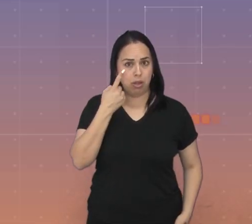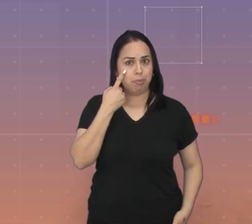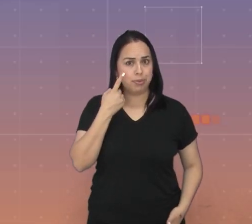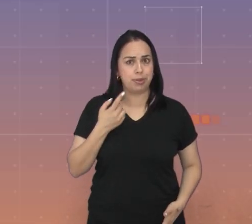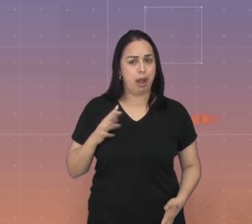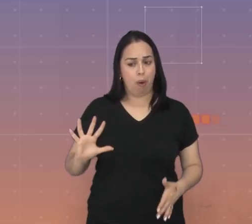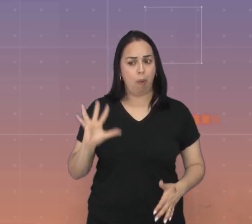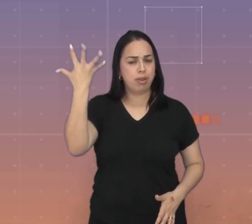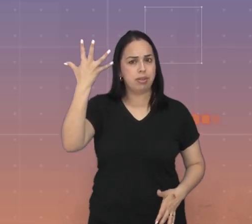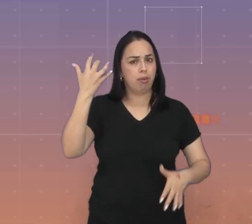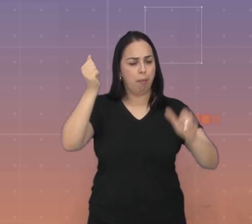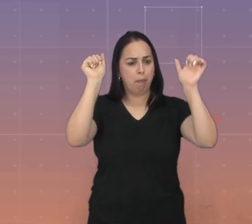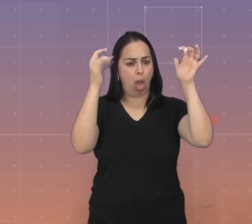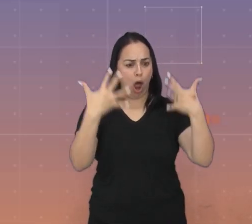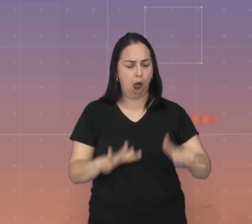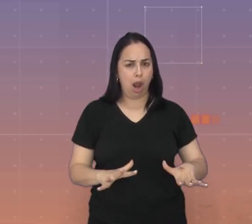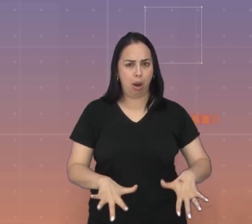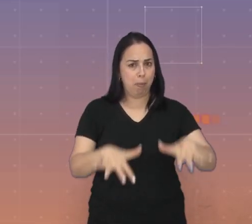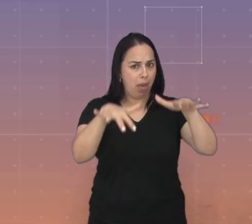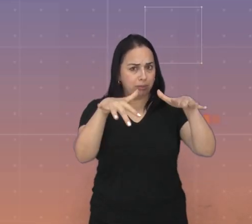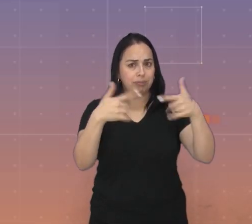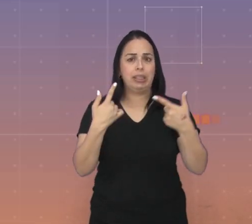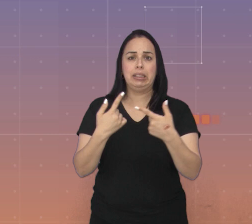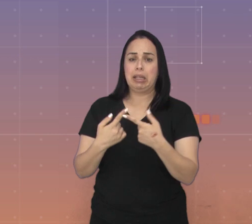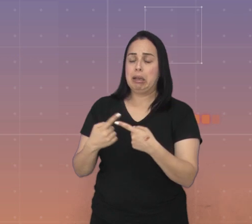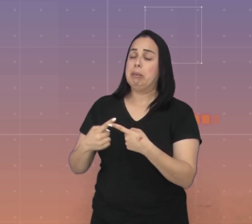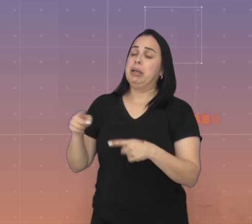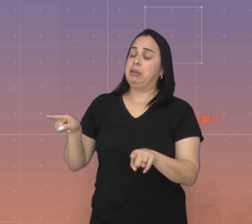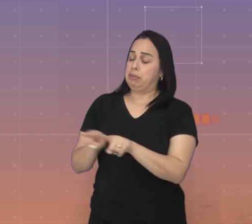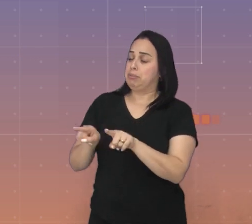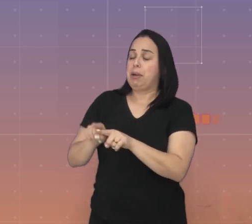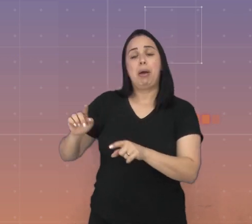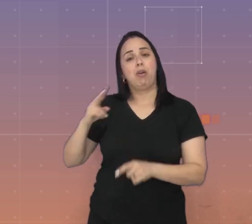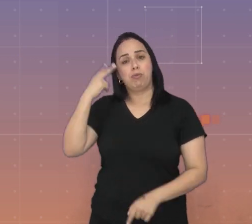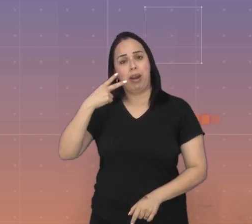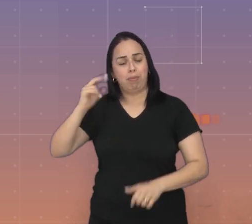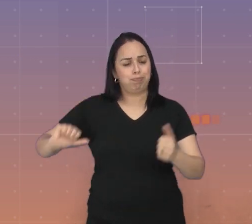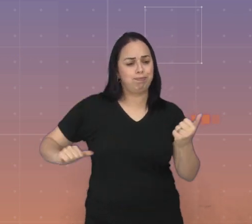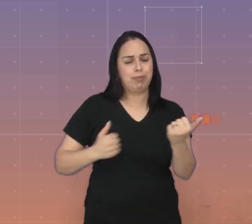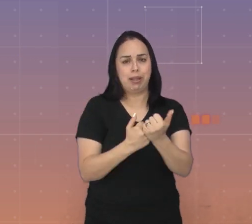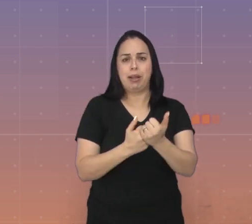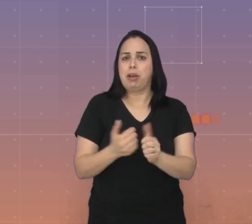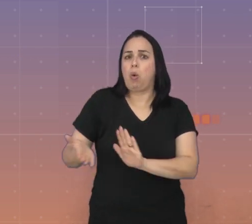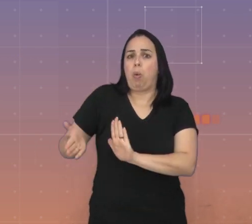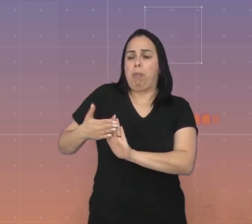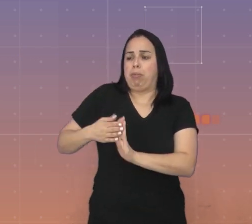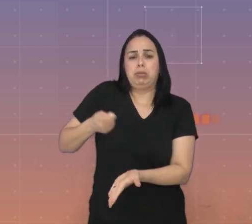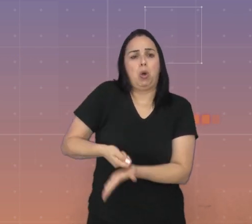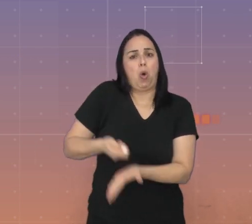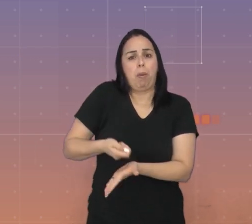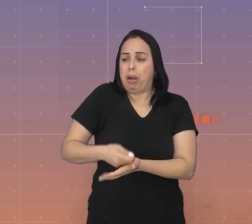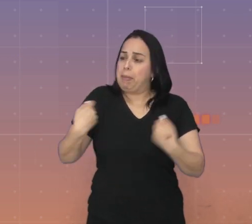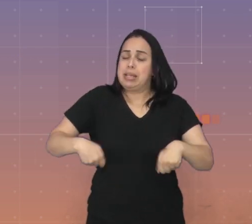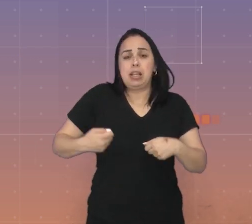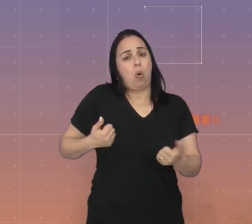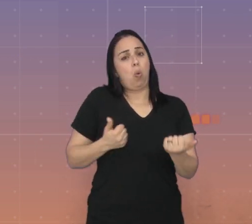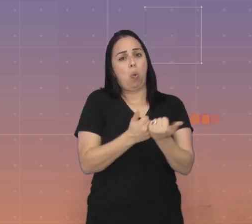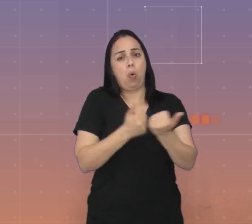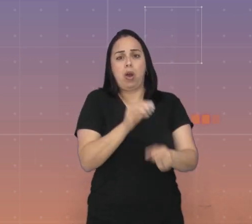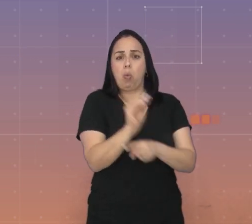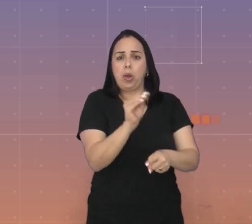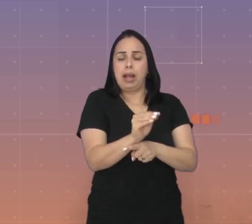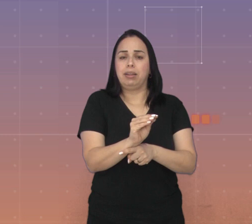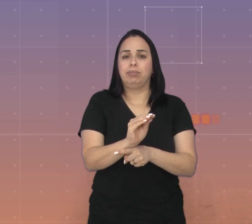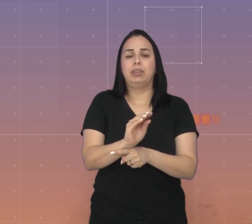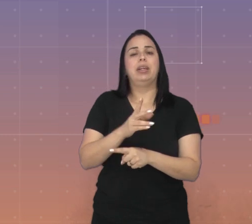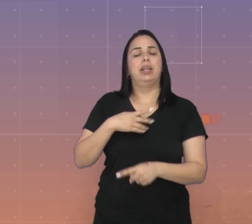aí a tragédia no Galo Branco, situação que mobilizou autoridades e os vereadores. A Câmara cobrou medidas de prevenção e cuidados